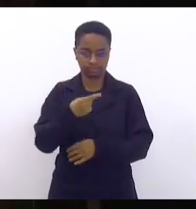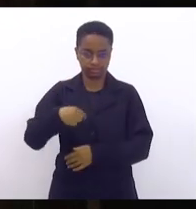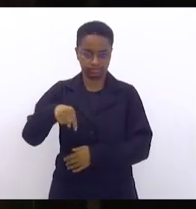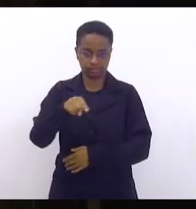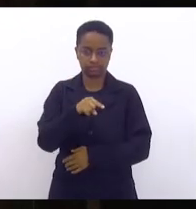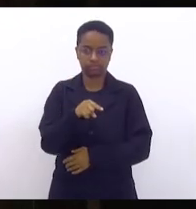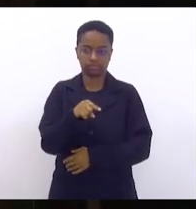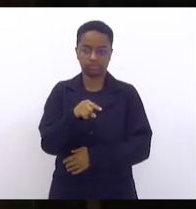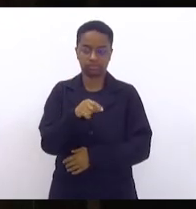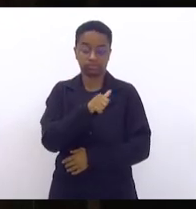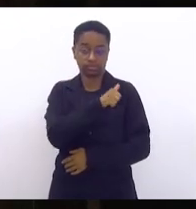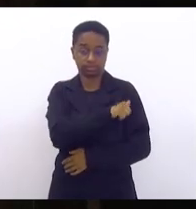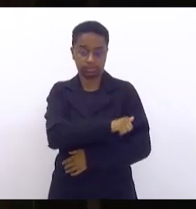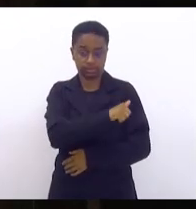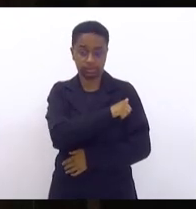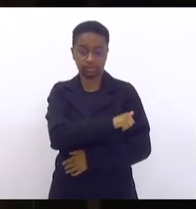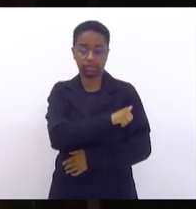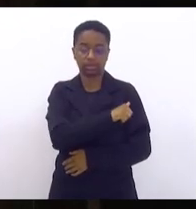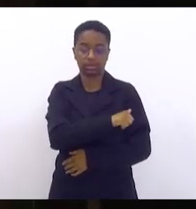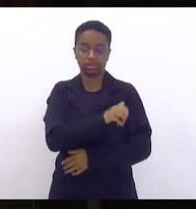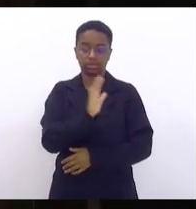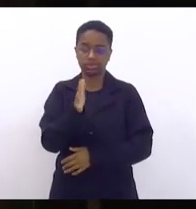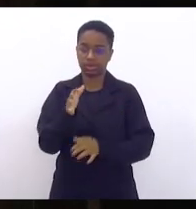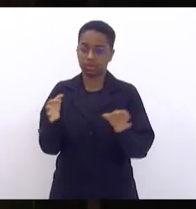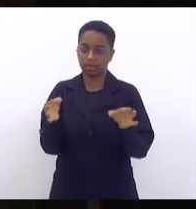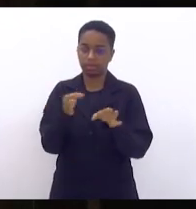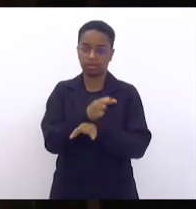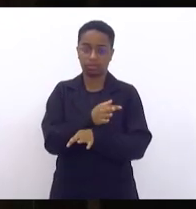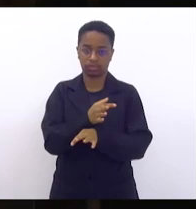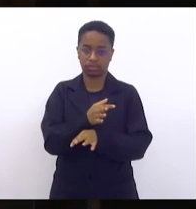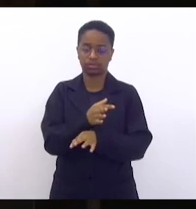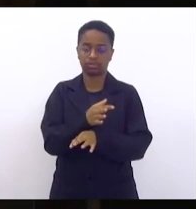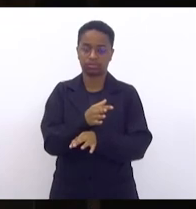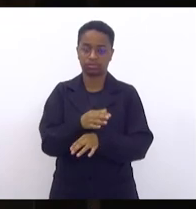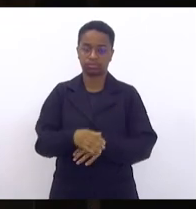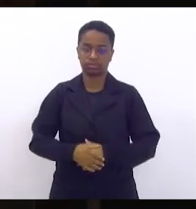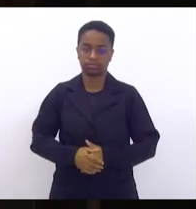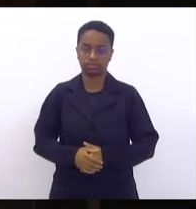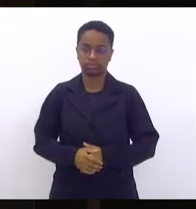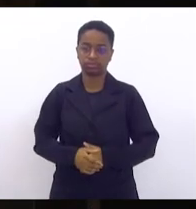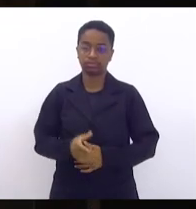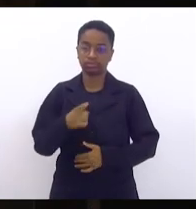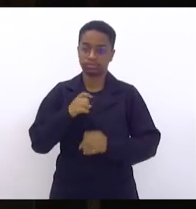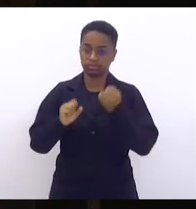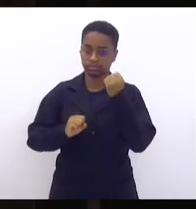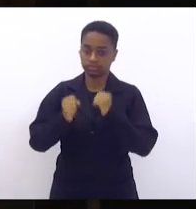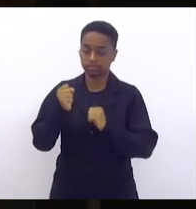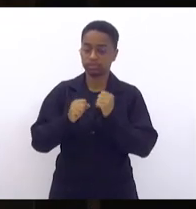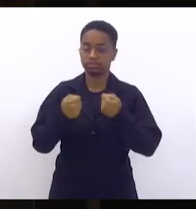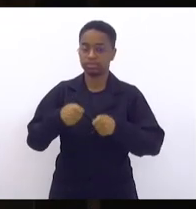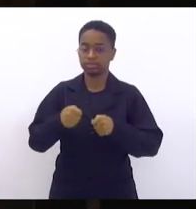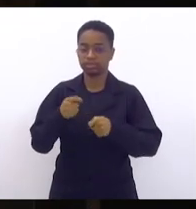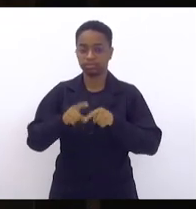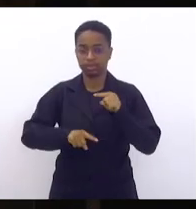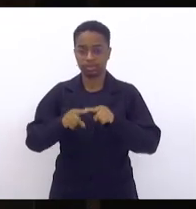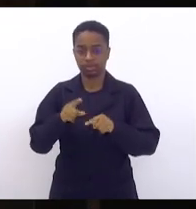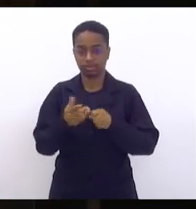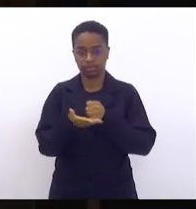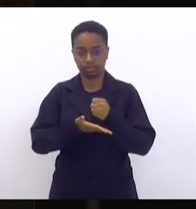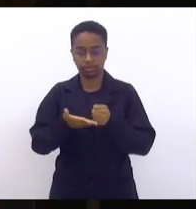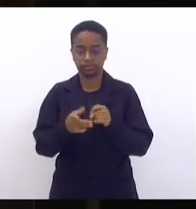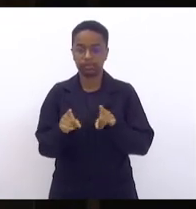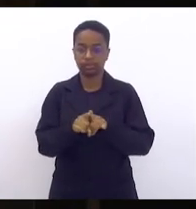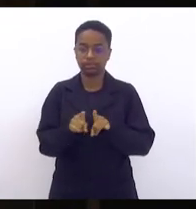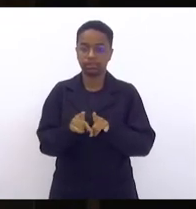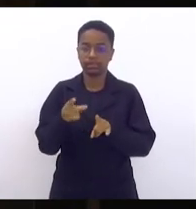o Rio de Janeiro tem tem tá tudo pronto temos a indústria que precisa da matéria-prima e temos